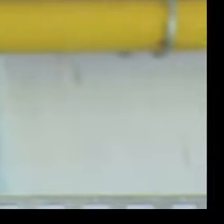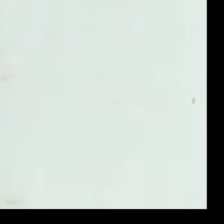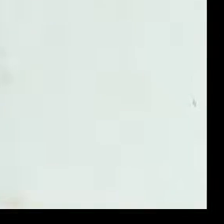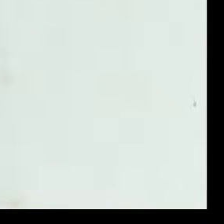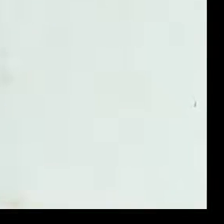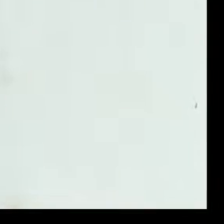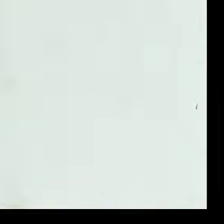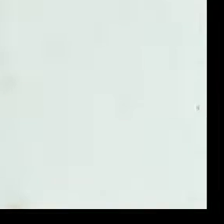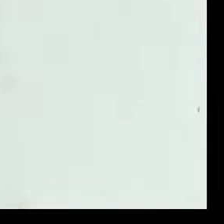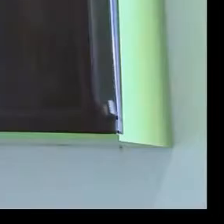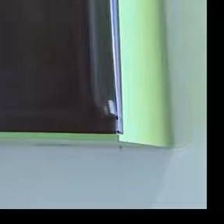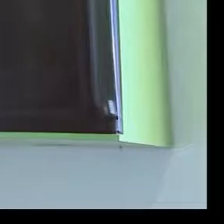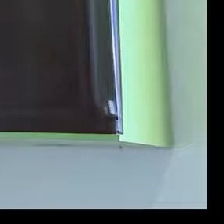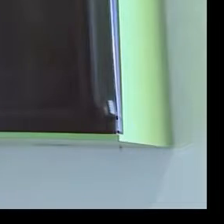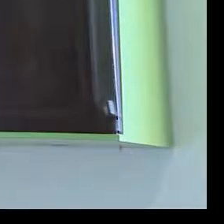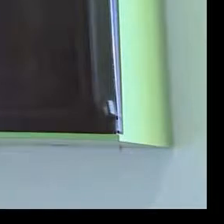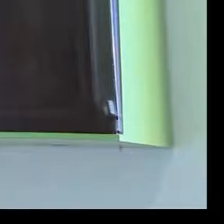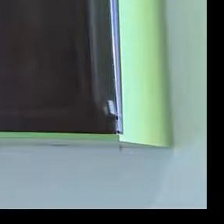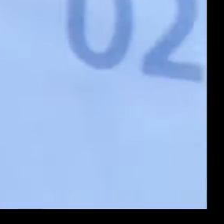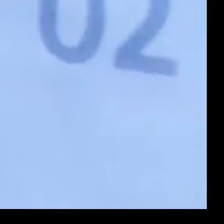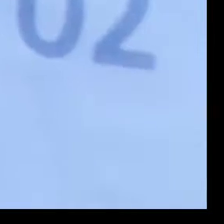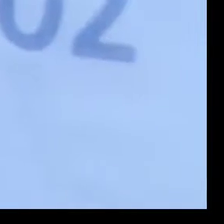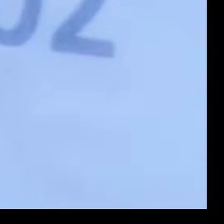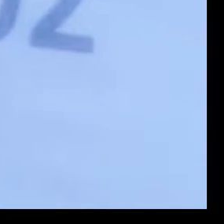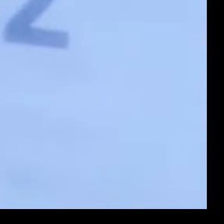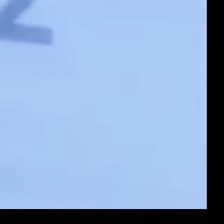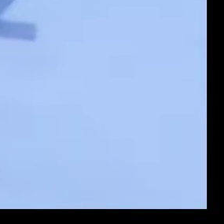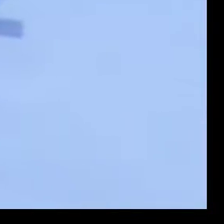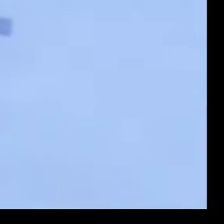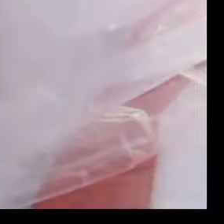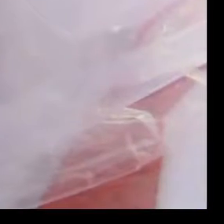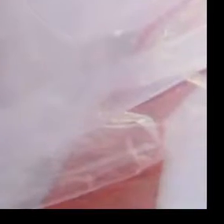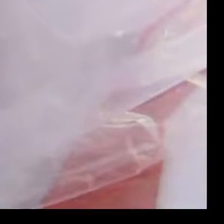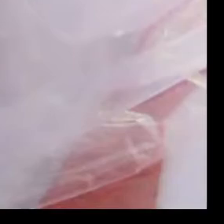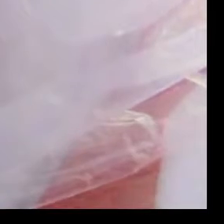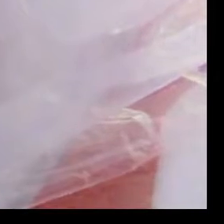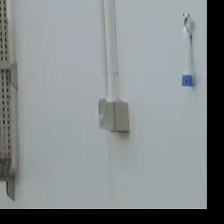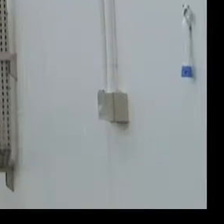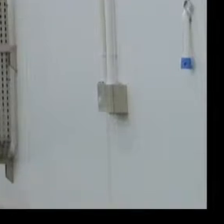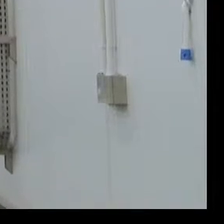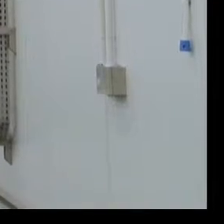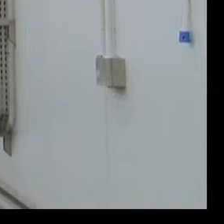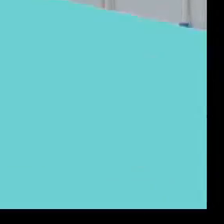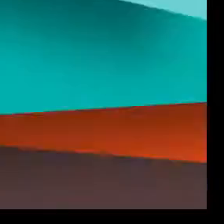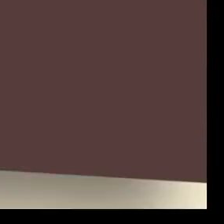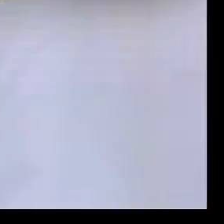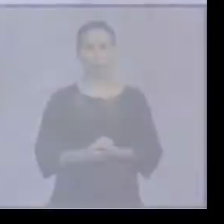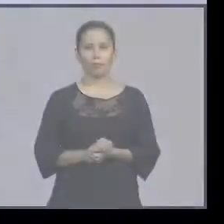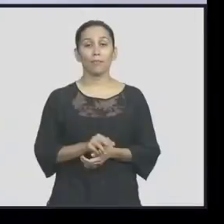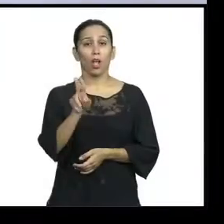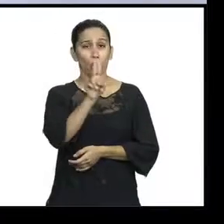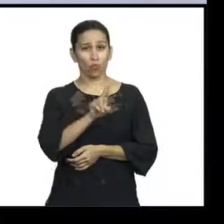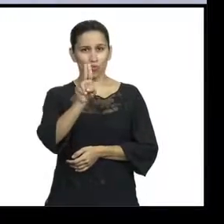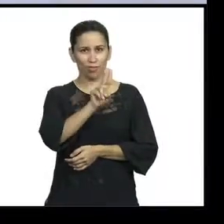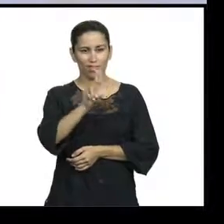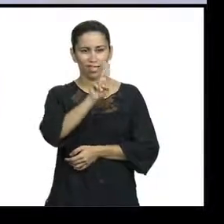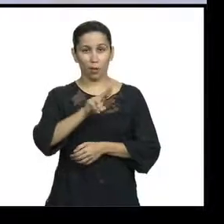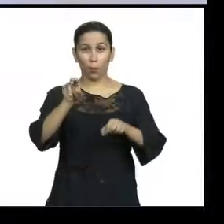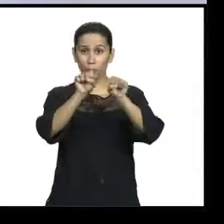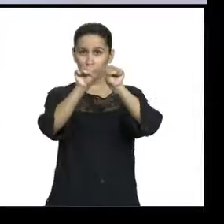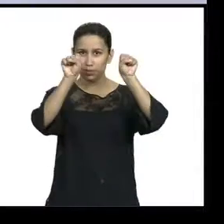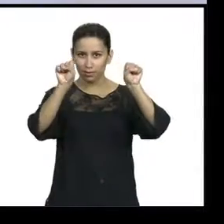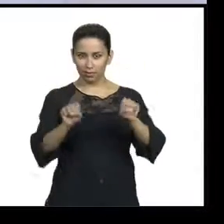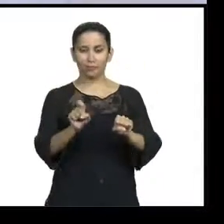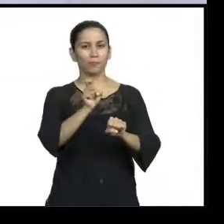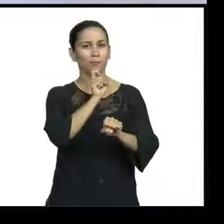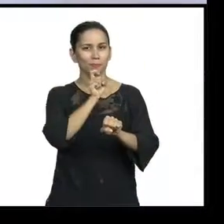e lava-óleos. Ao lado de uma porta de emergência, vitrine com máscara para a amônia. Giordano Bechelene, apresentador. A utilização de